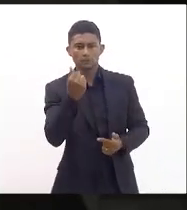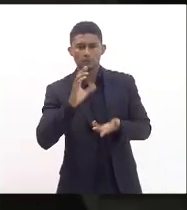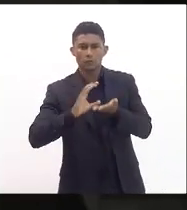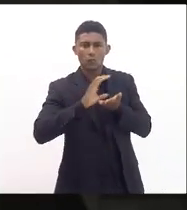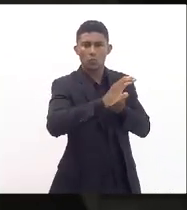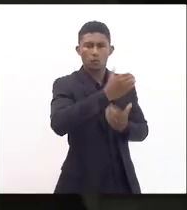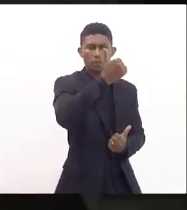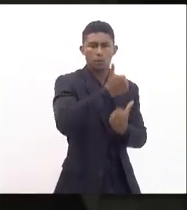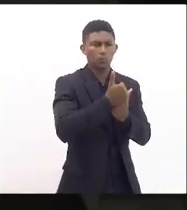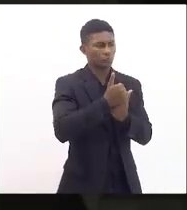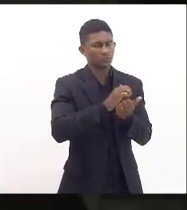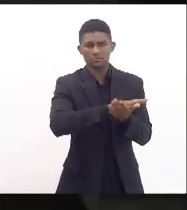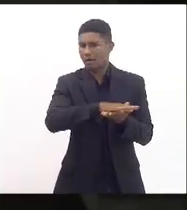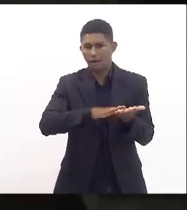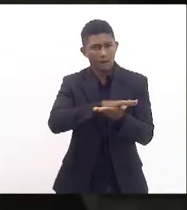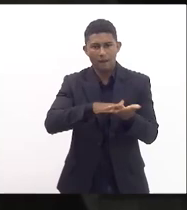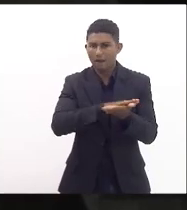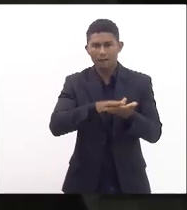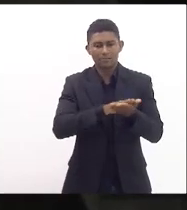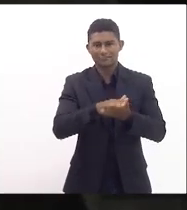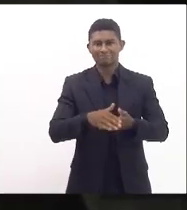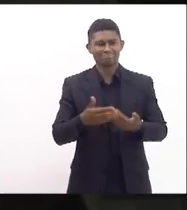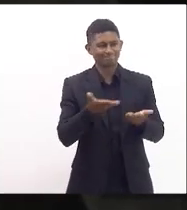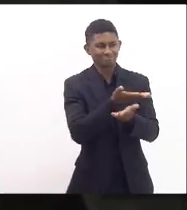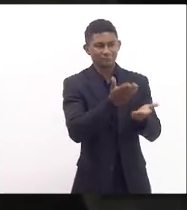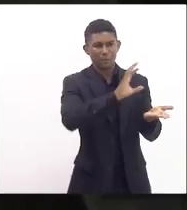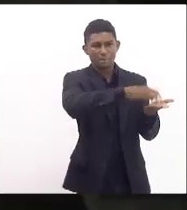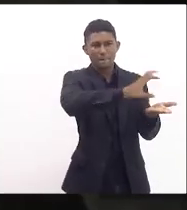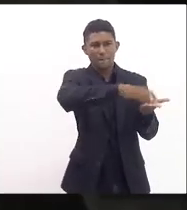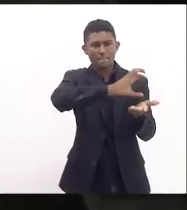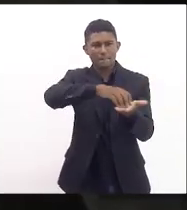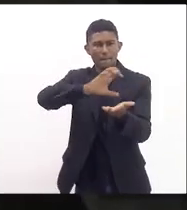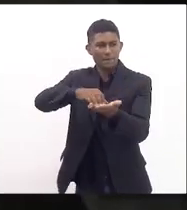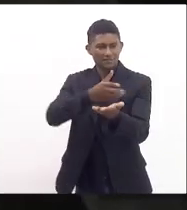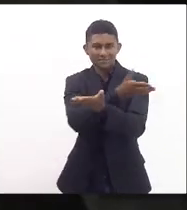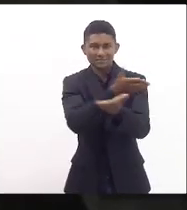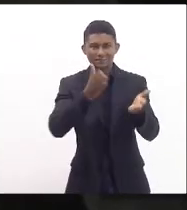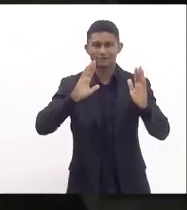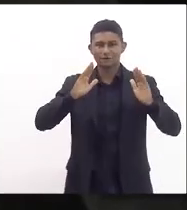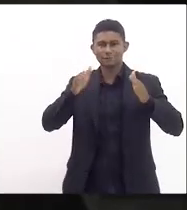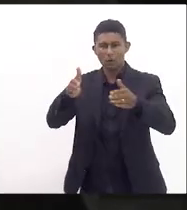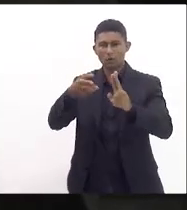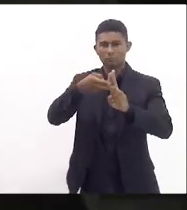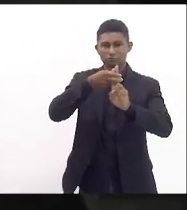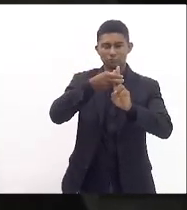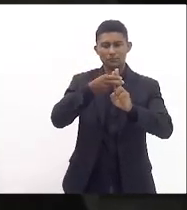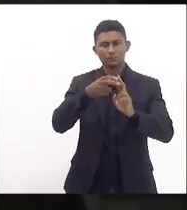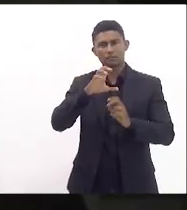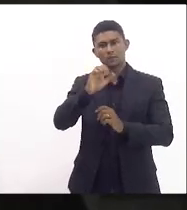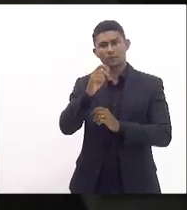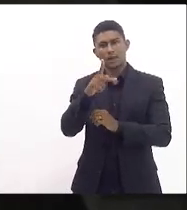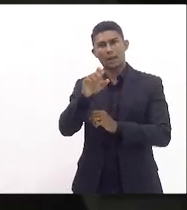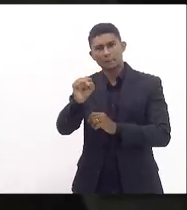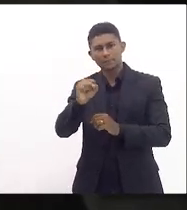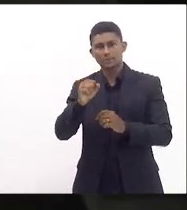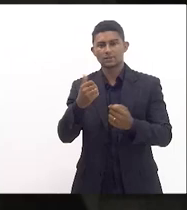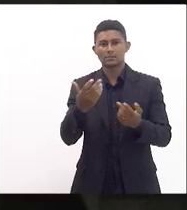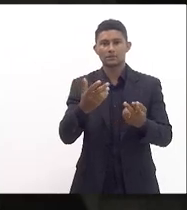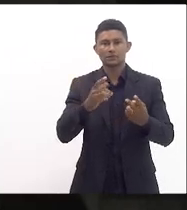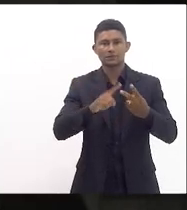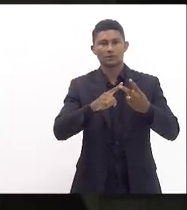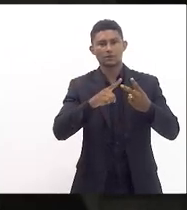do funcionamento das unidades que integram a rede de atenção psicossocial, CAPS-AD, CAPS,